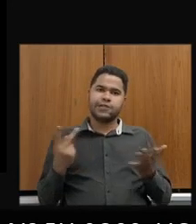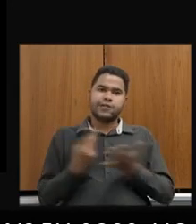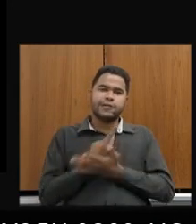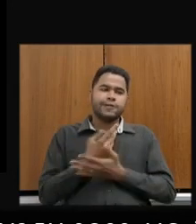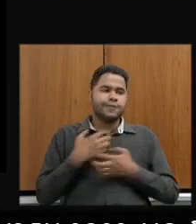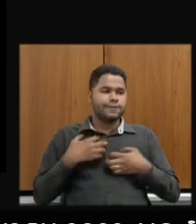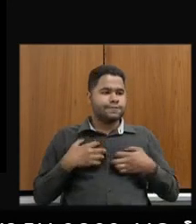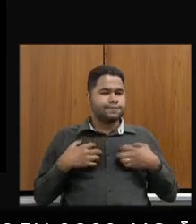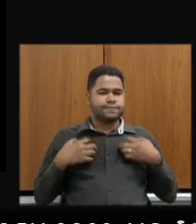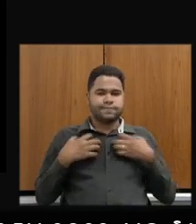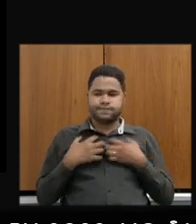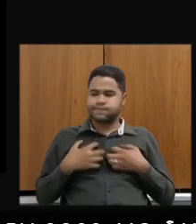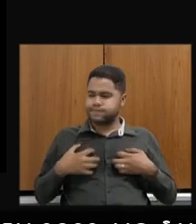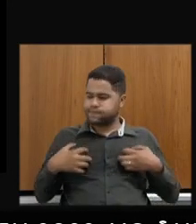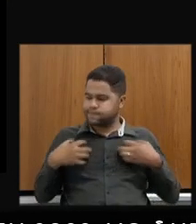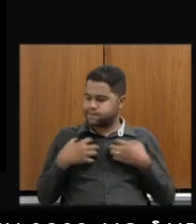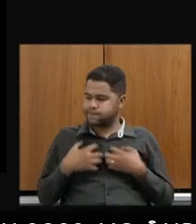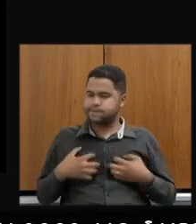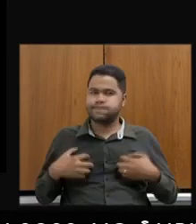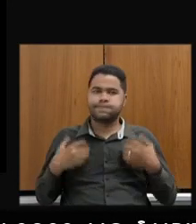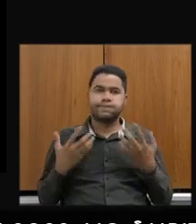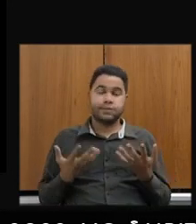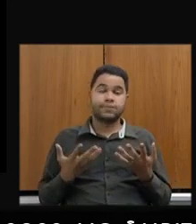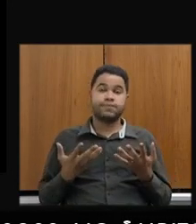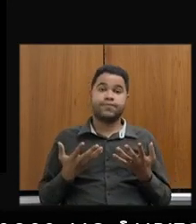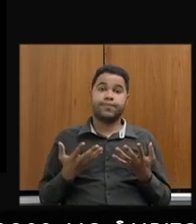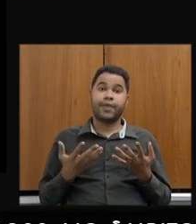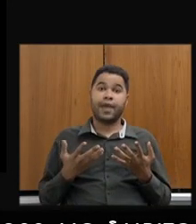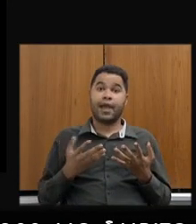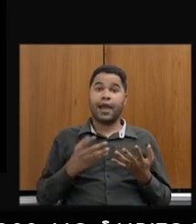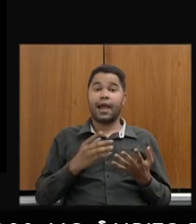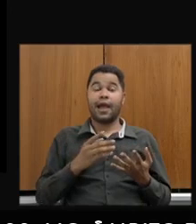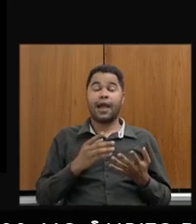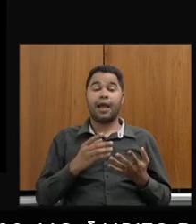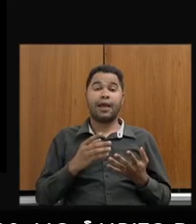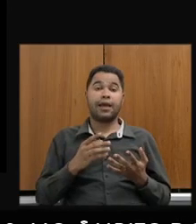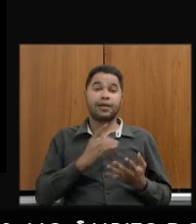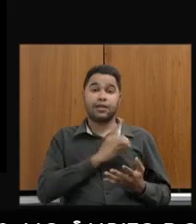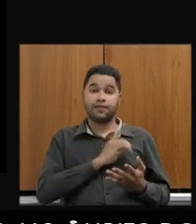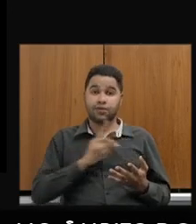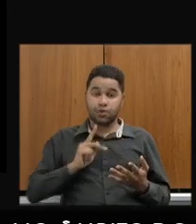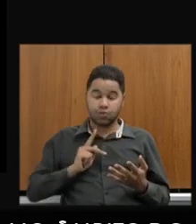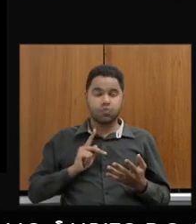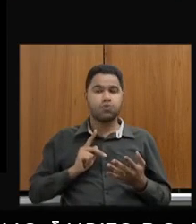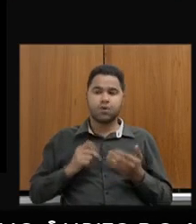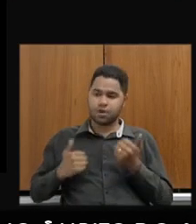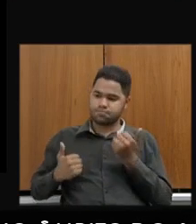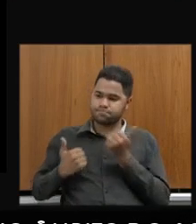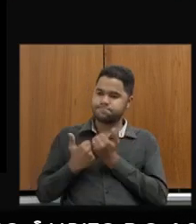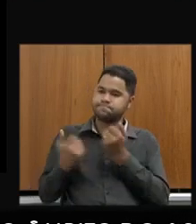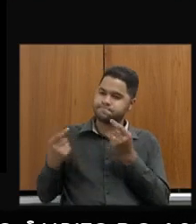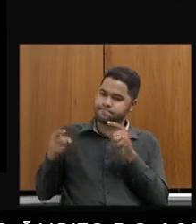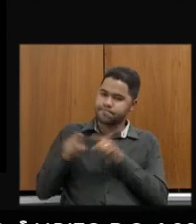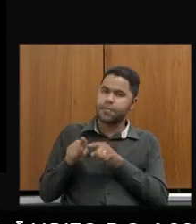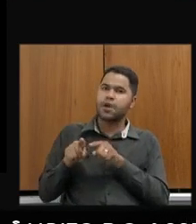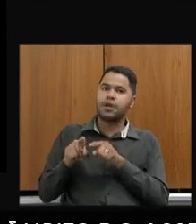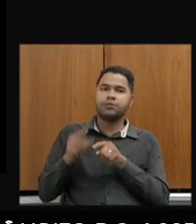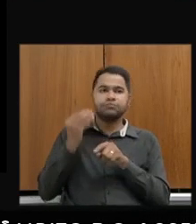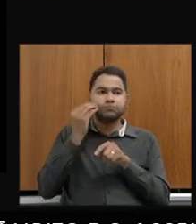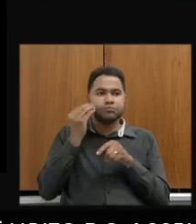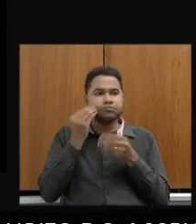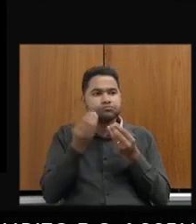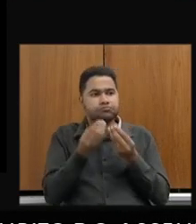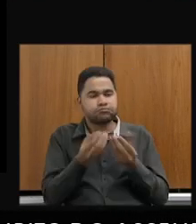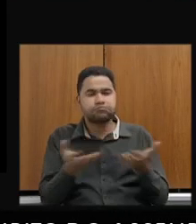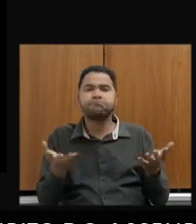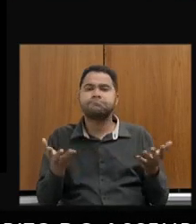cria uma certa atenção tensionamento do sistema então a defensoria pública tem sido uma parceira Nossa incrível e tem ajudado a colocar